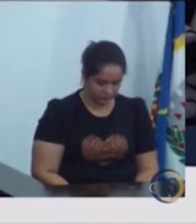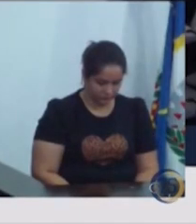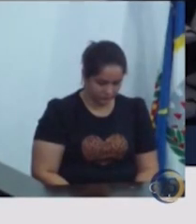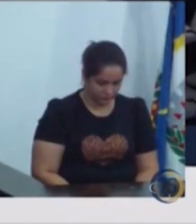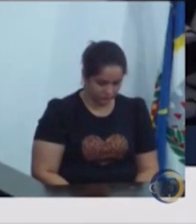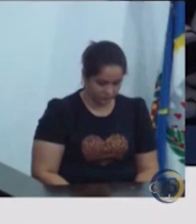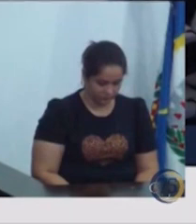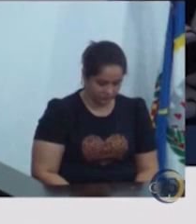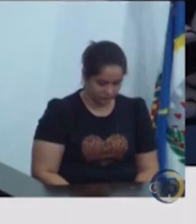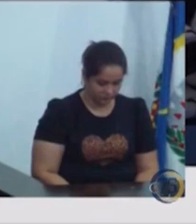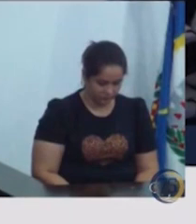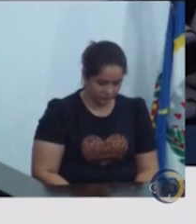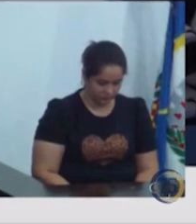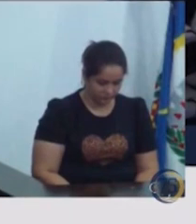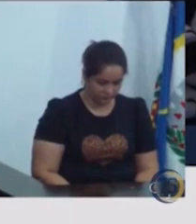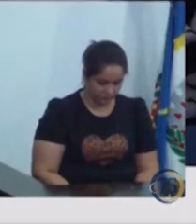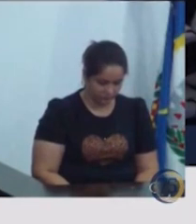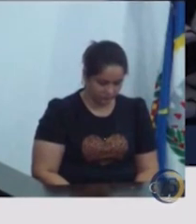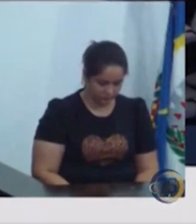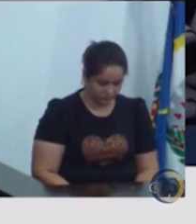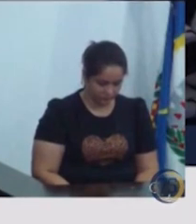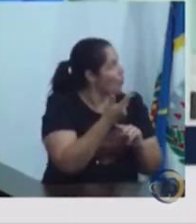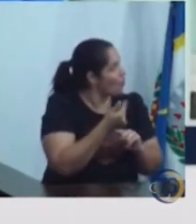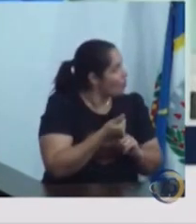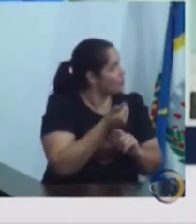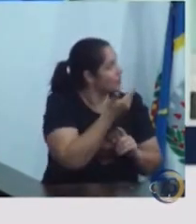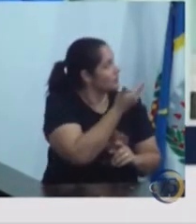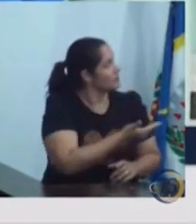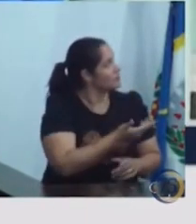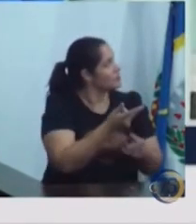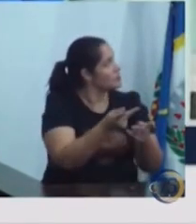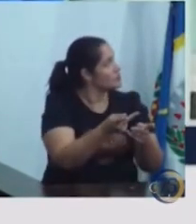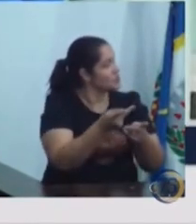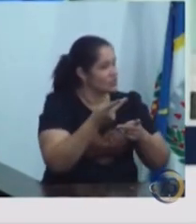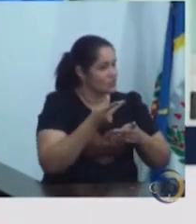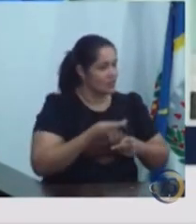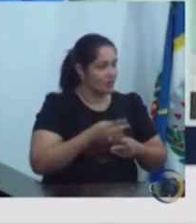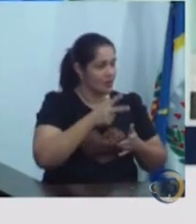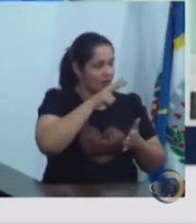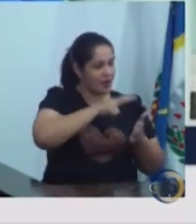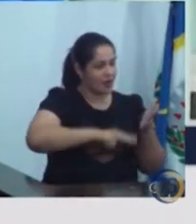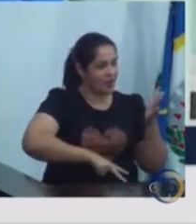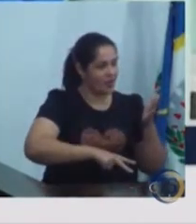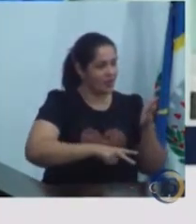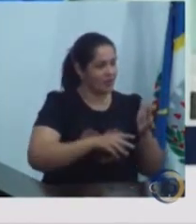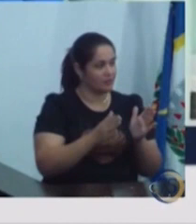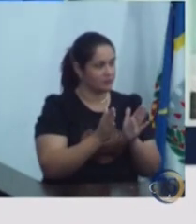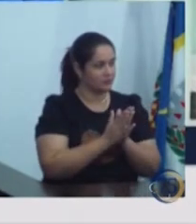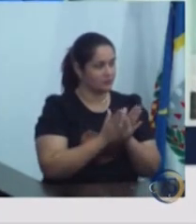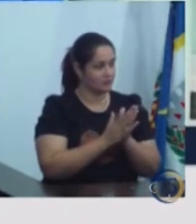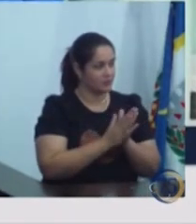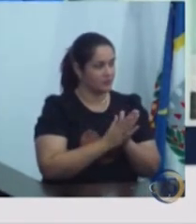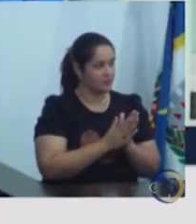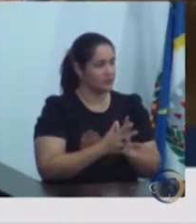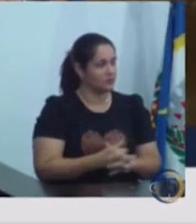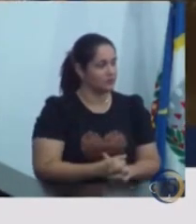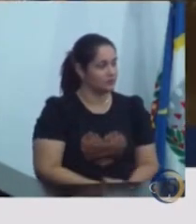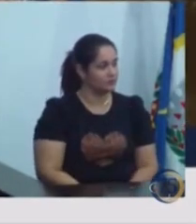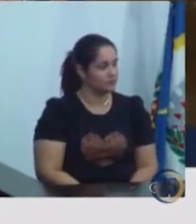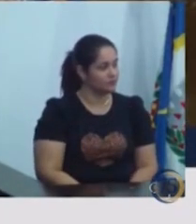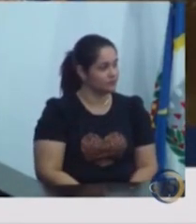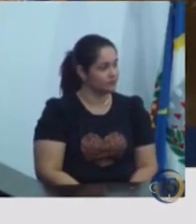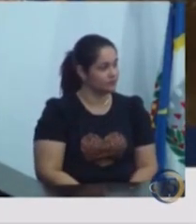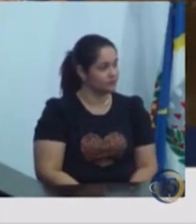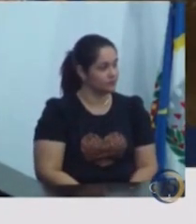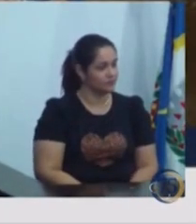por homenagem de autoria do vereador Xandelle Protetor à Escola Técnica ETEC, por atividade desenvolvida com